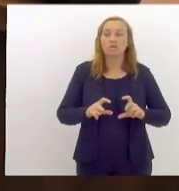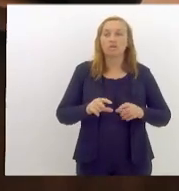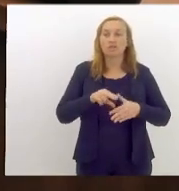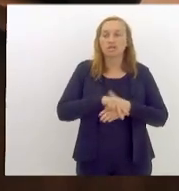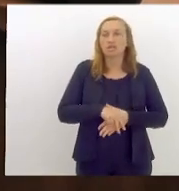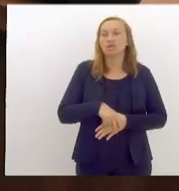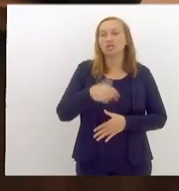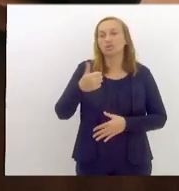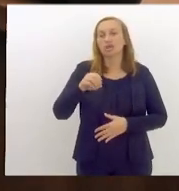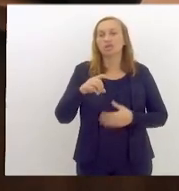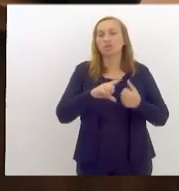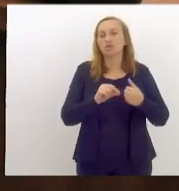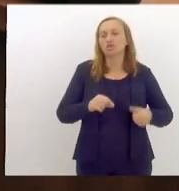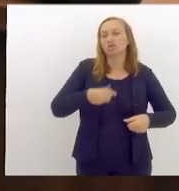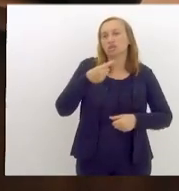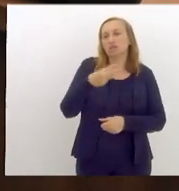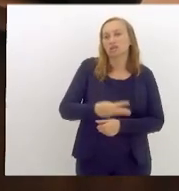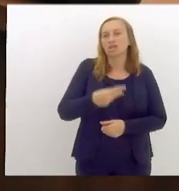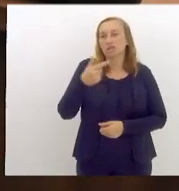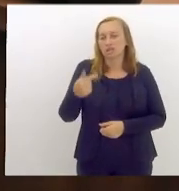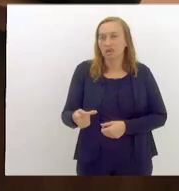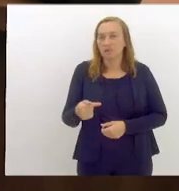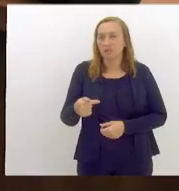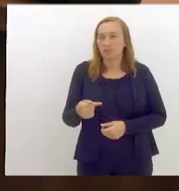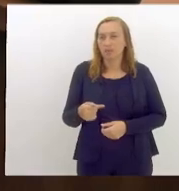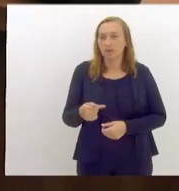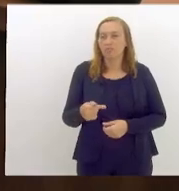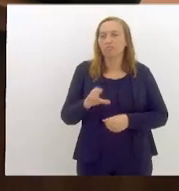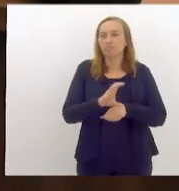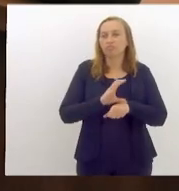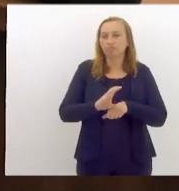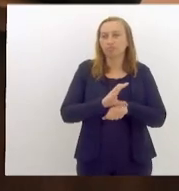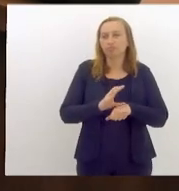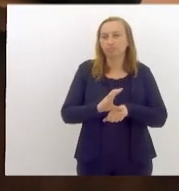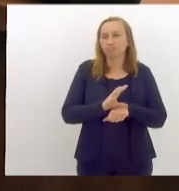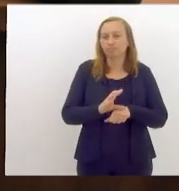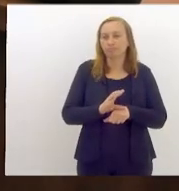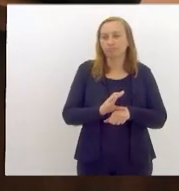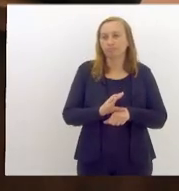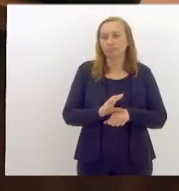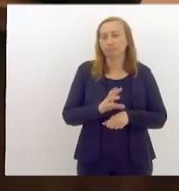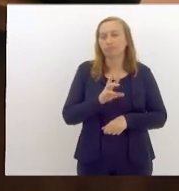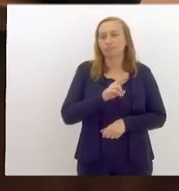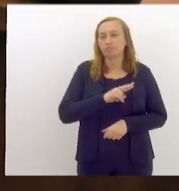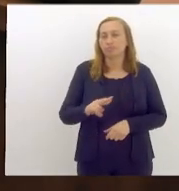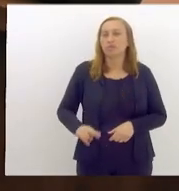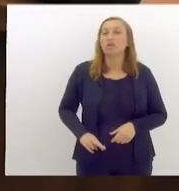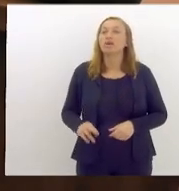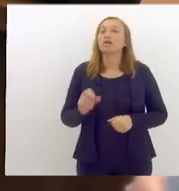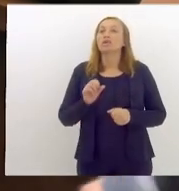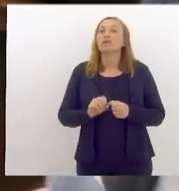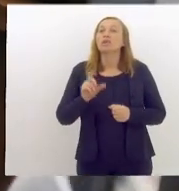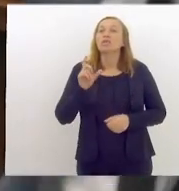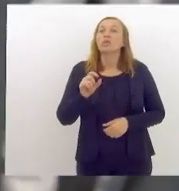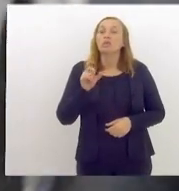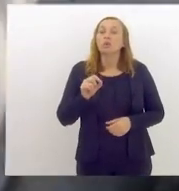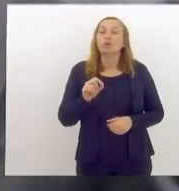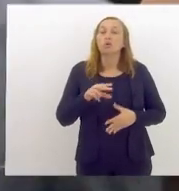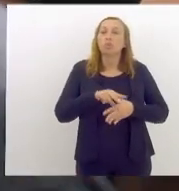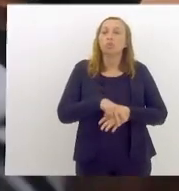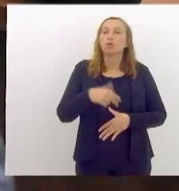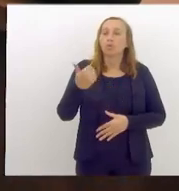do Artigo 37 da Constituição da República que que diz o inciso